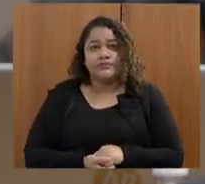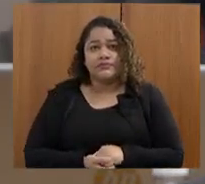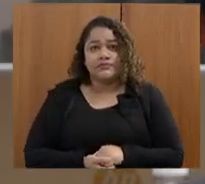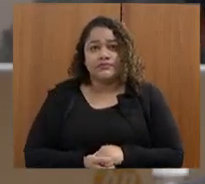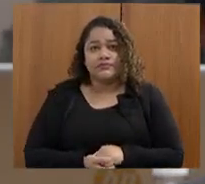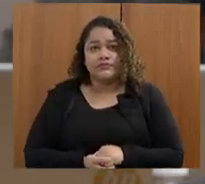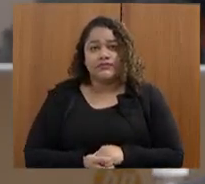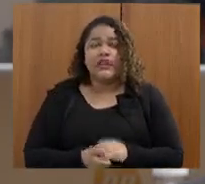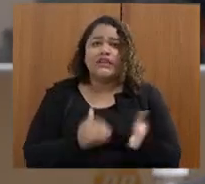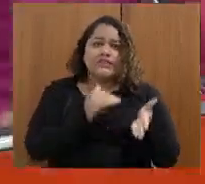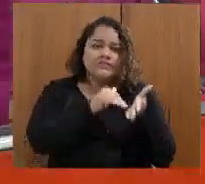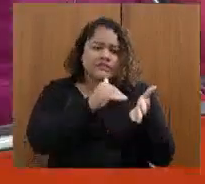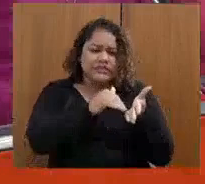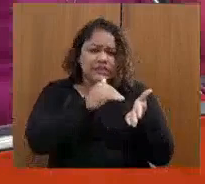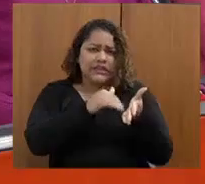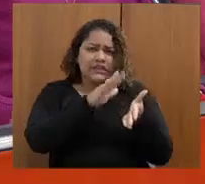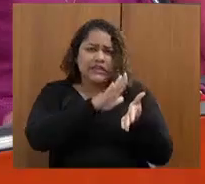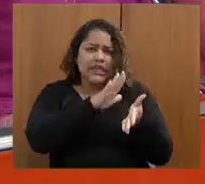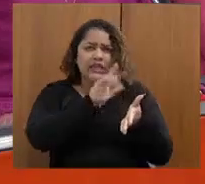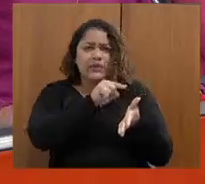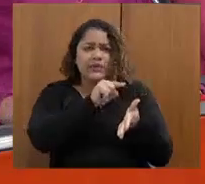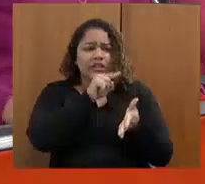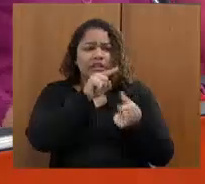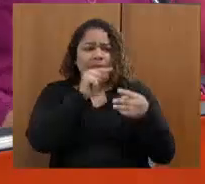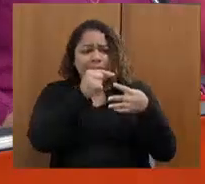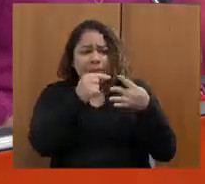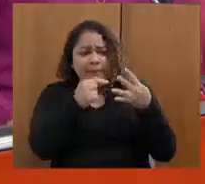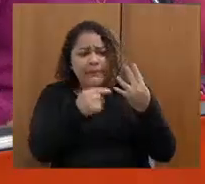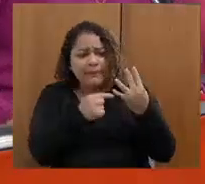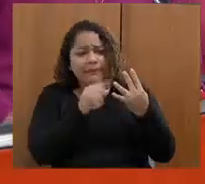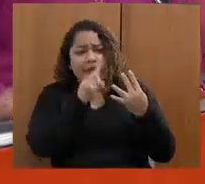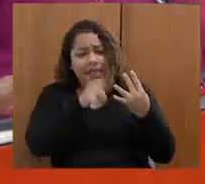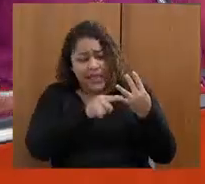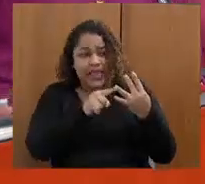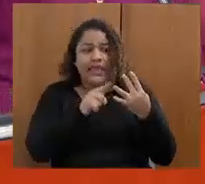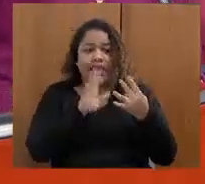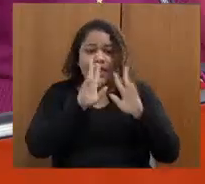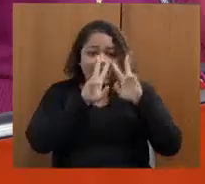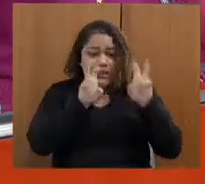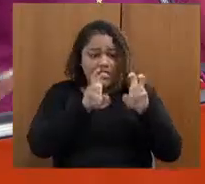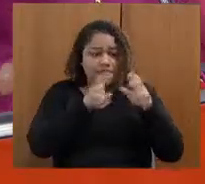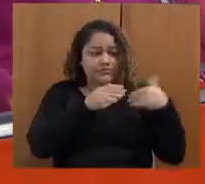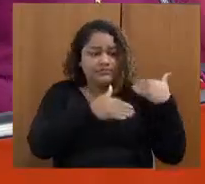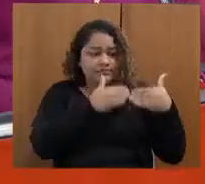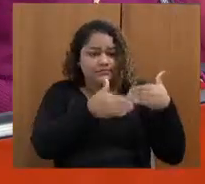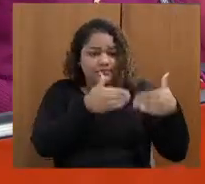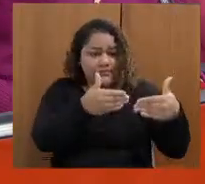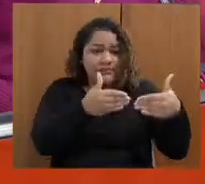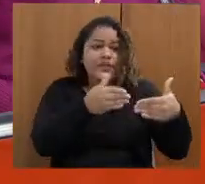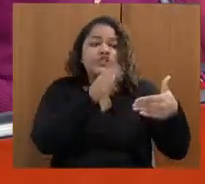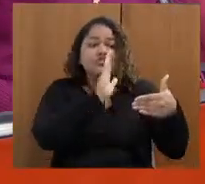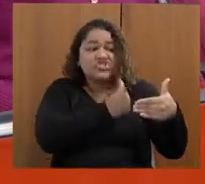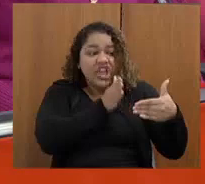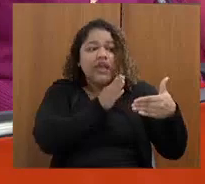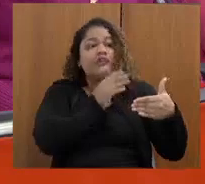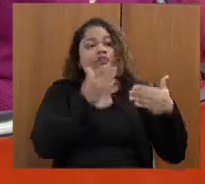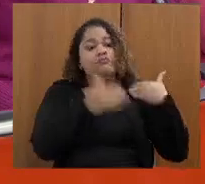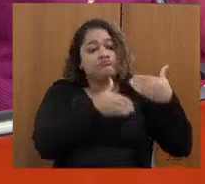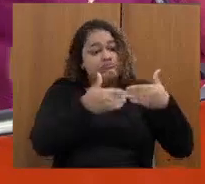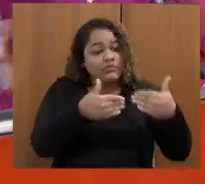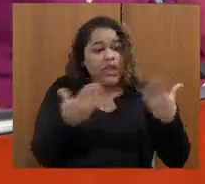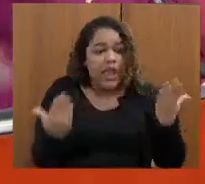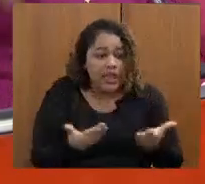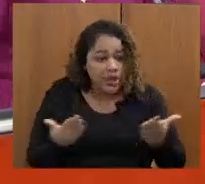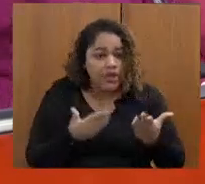todos esses assuntos são assuntos ou que tramitam ou que já tramitaram outramitaram na comissão de Educação